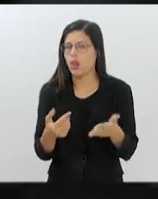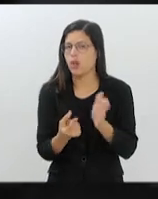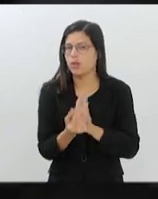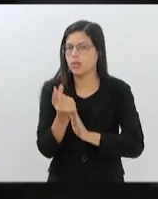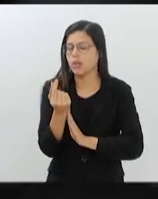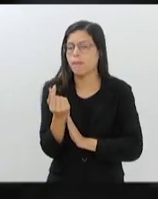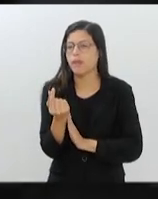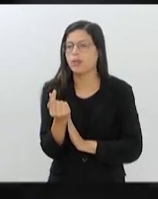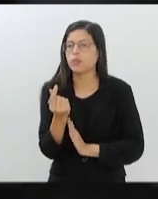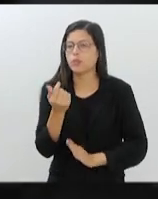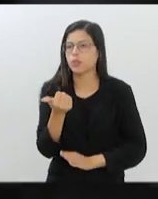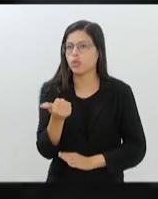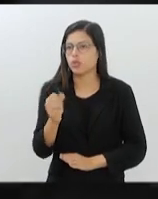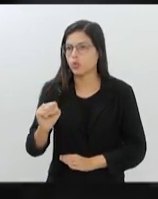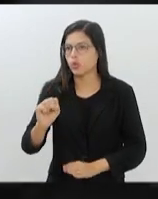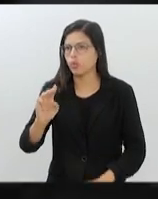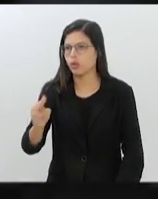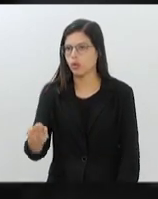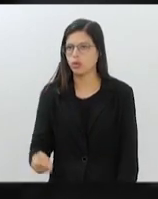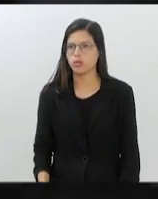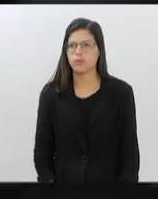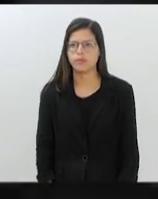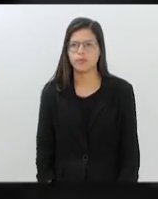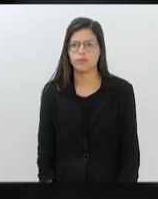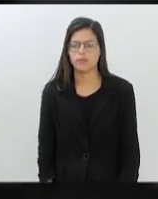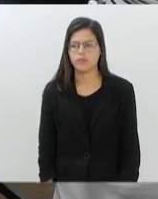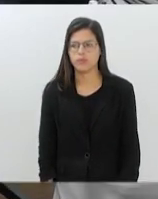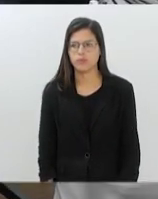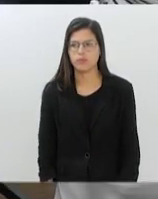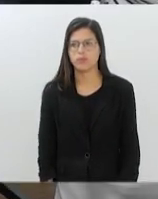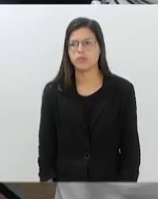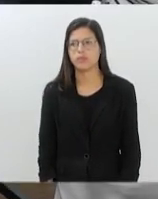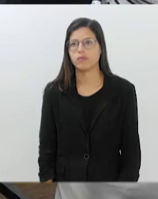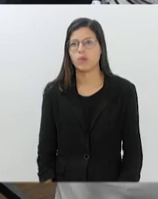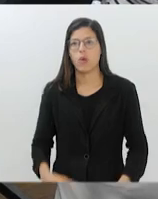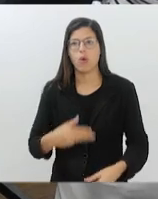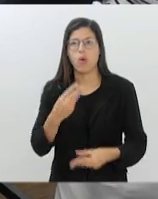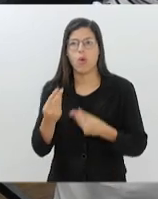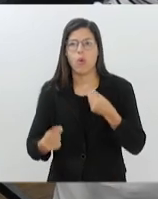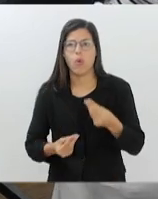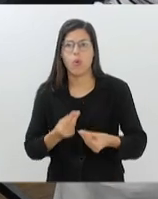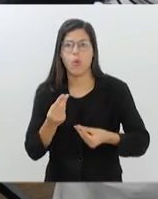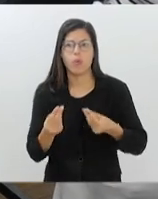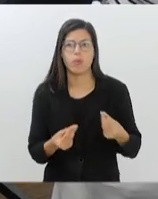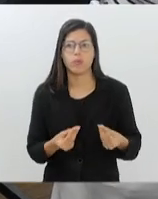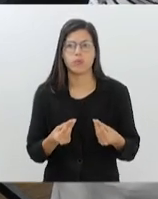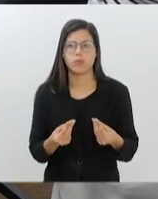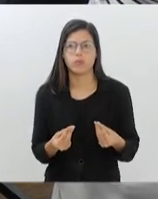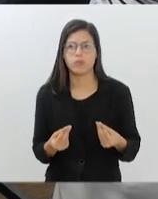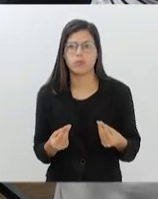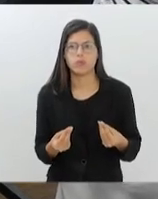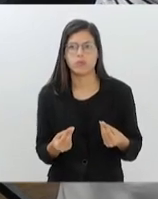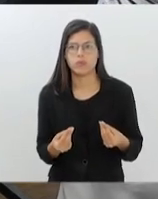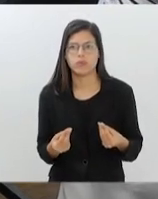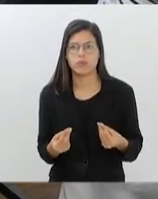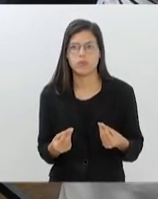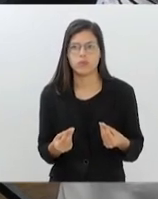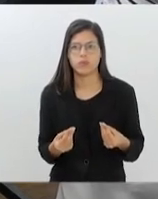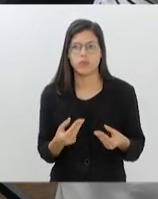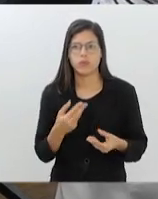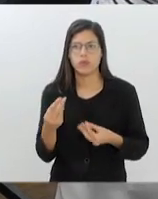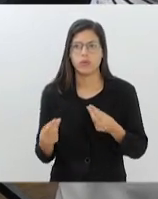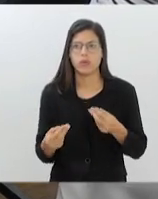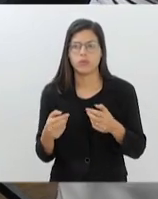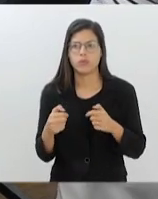e 18 milhões 18 tá eh como é que é feito como é que é